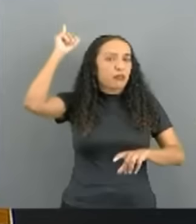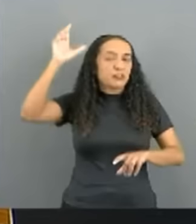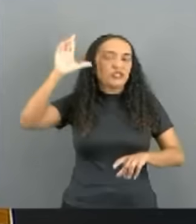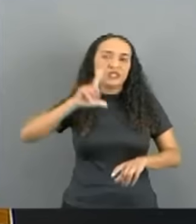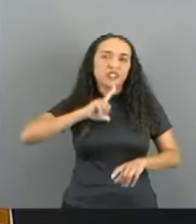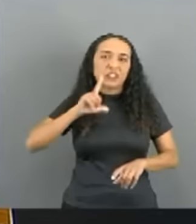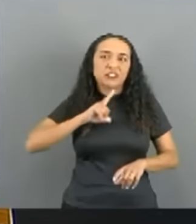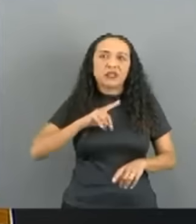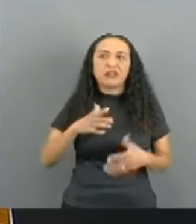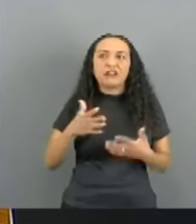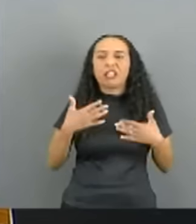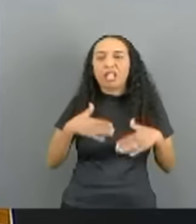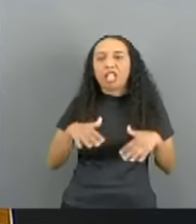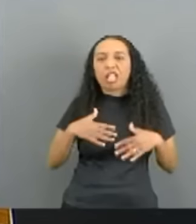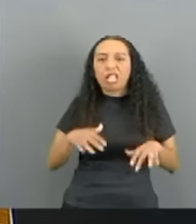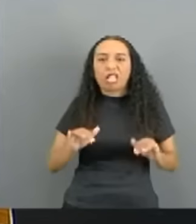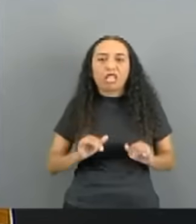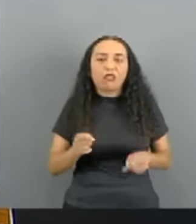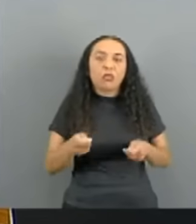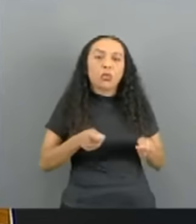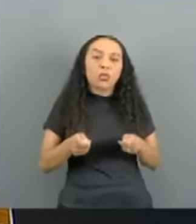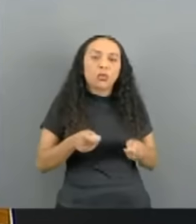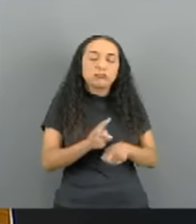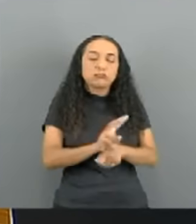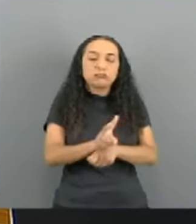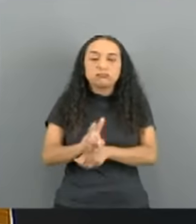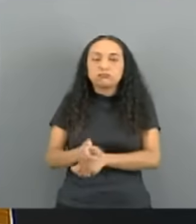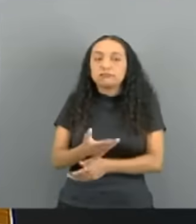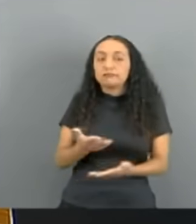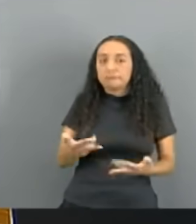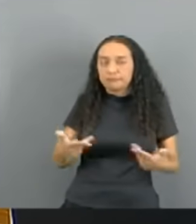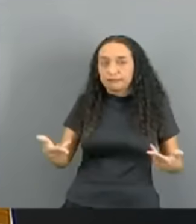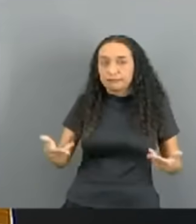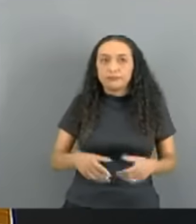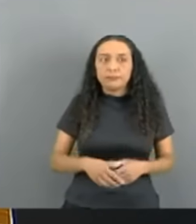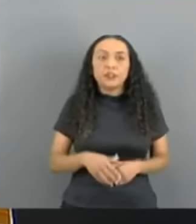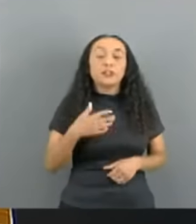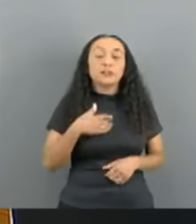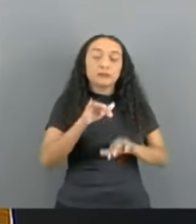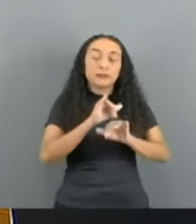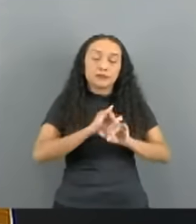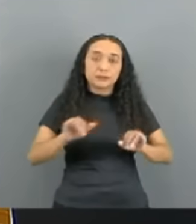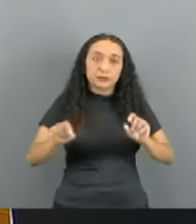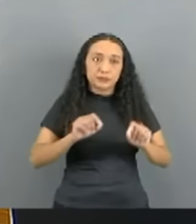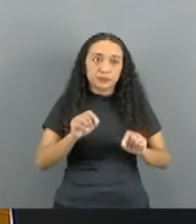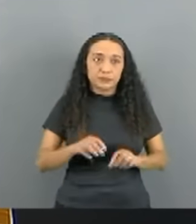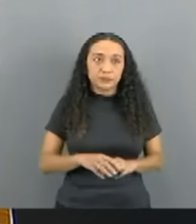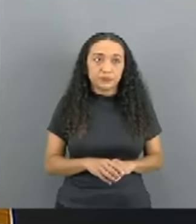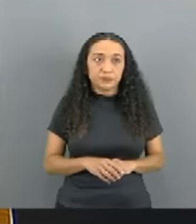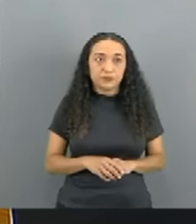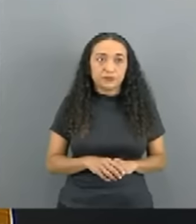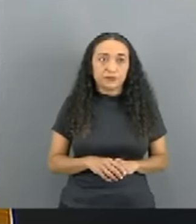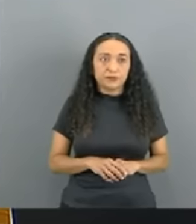vontade para o controle, para a fiscalização disso. Eu quero dizer também o seguinte,